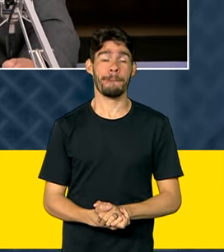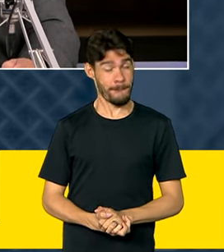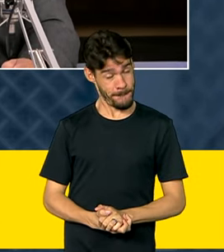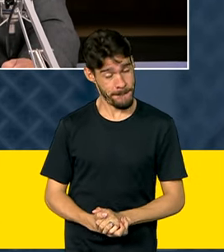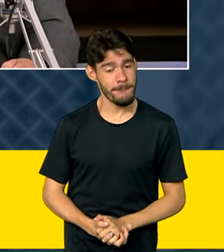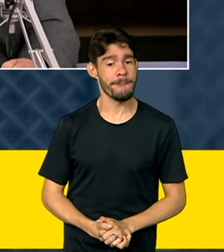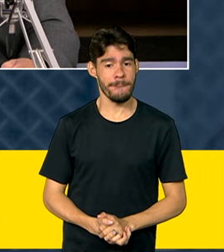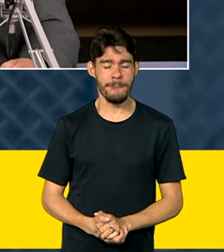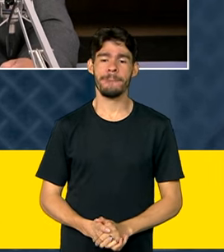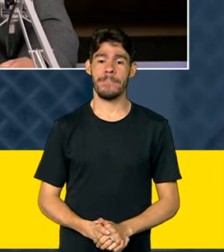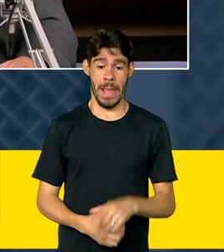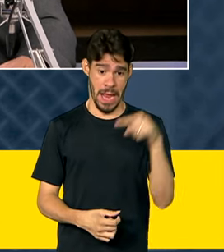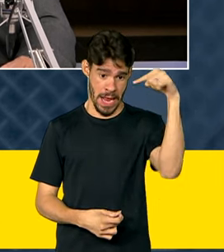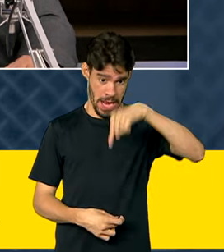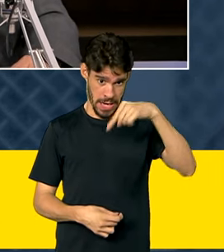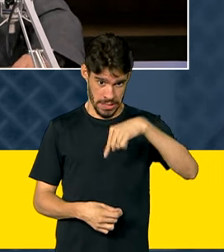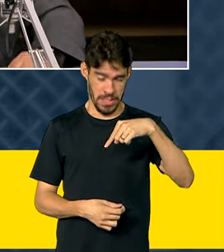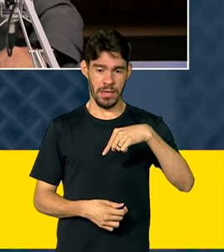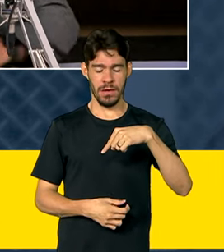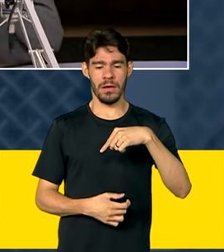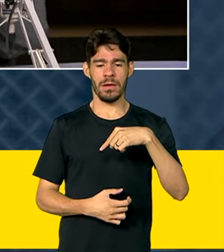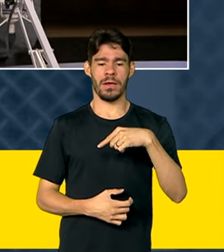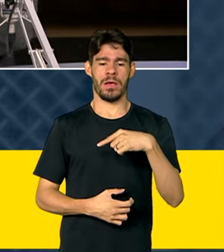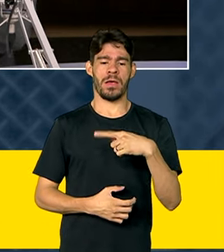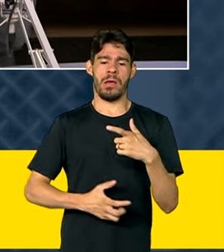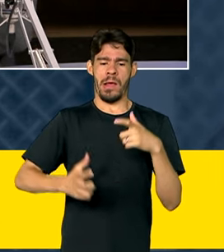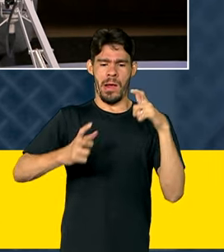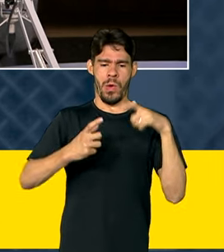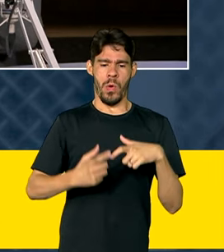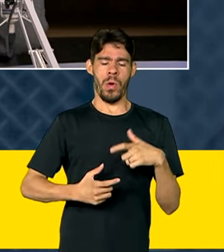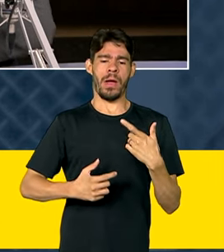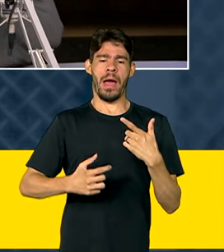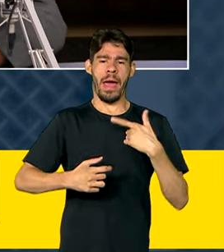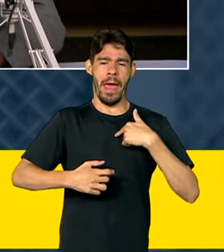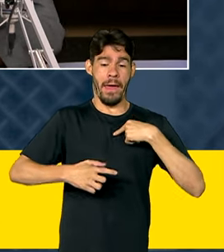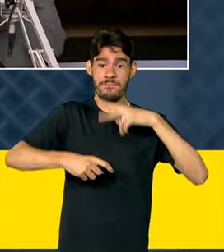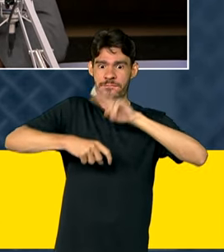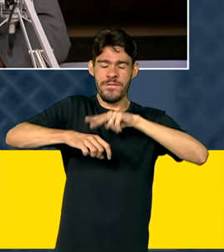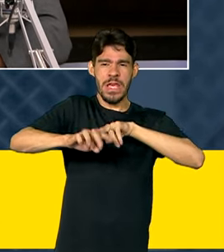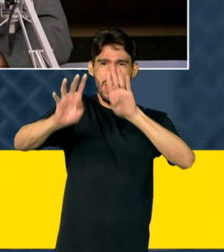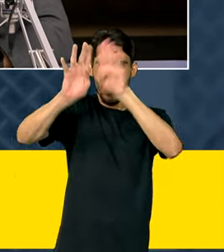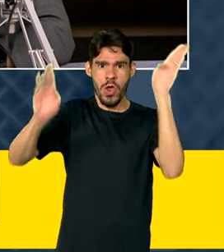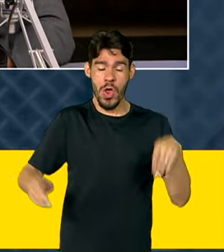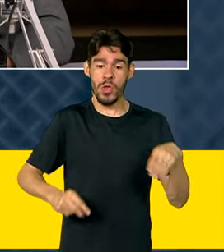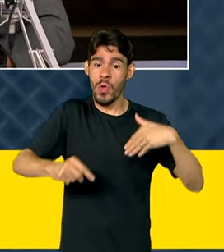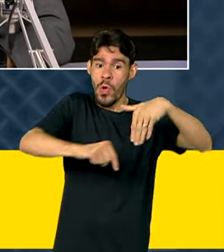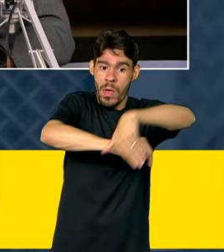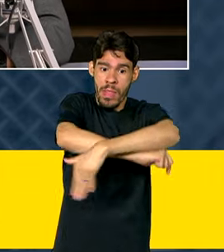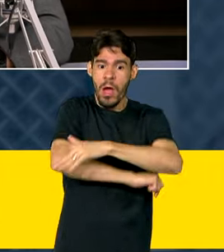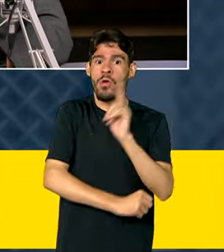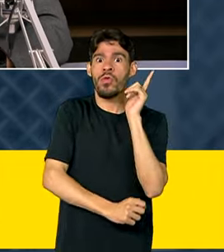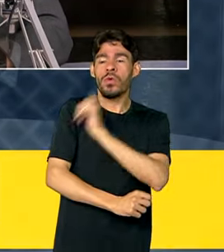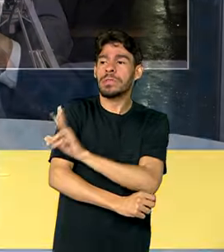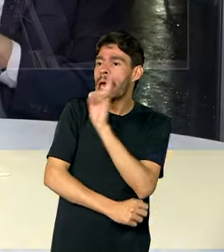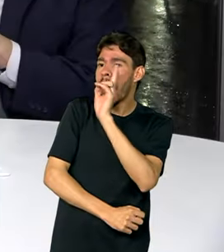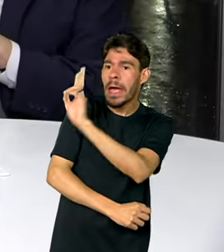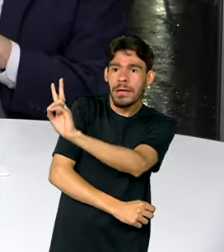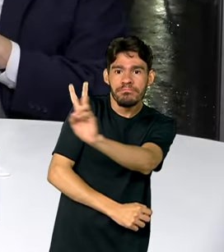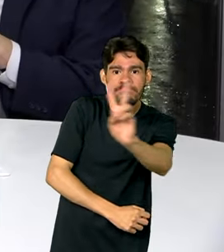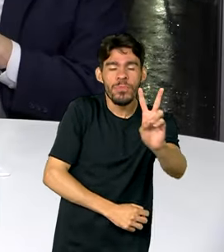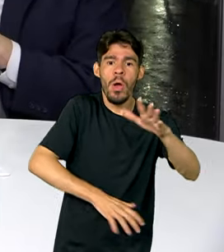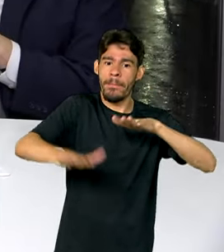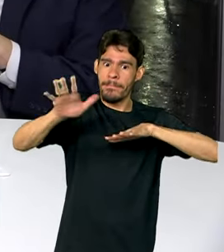Olha, Luciano, aqui no nosso estúdio, que é, como eu disse, inteiramente de vidro, ele está montado na rua. Assim, a gente consegue ver